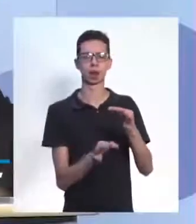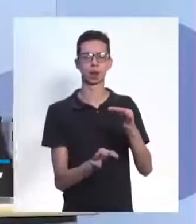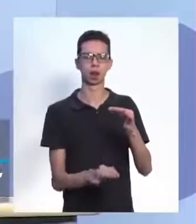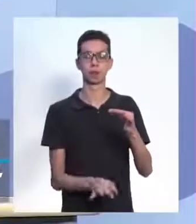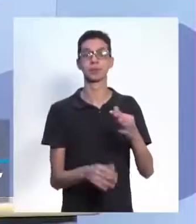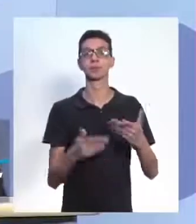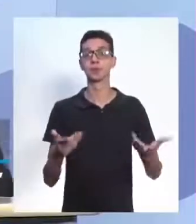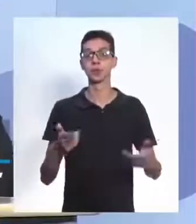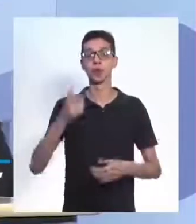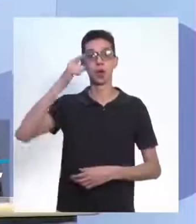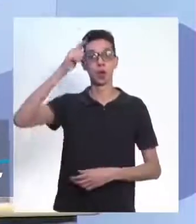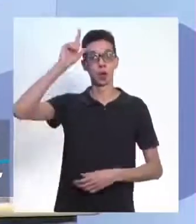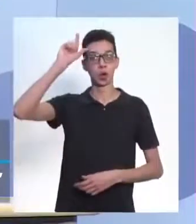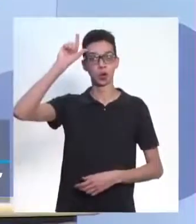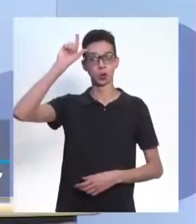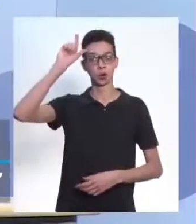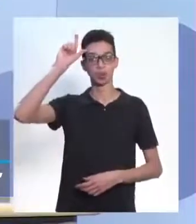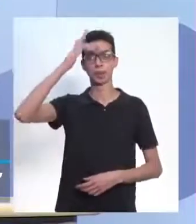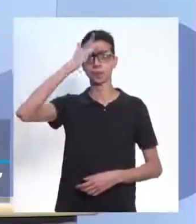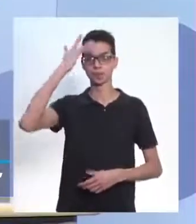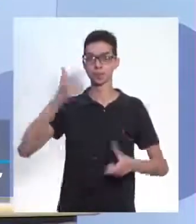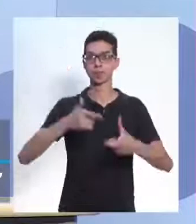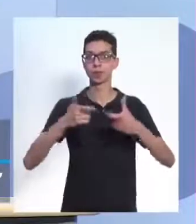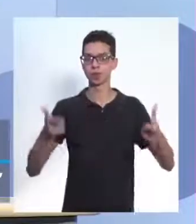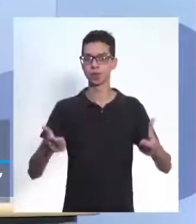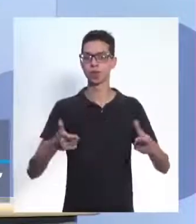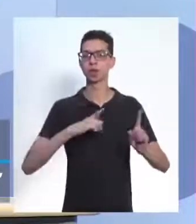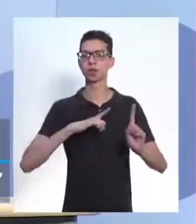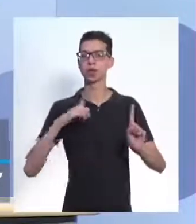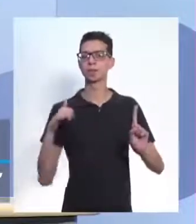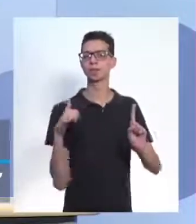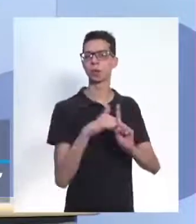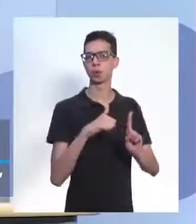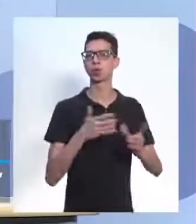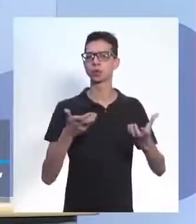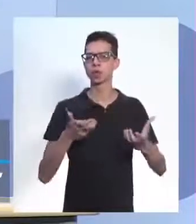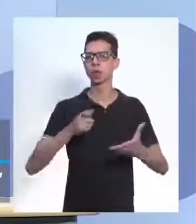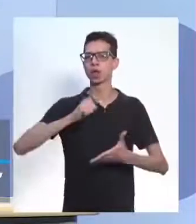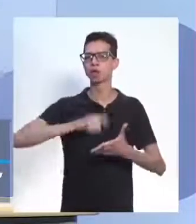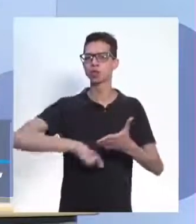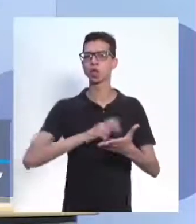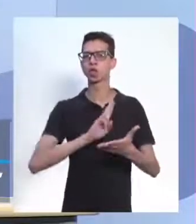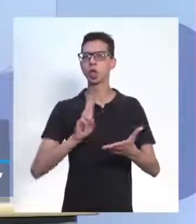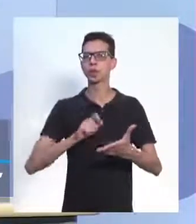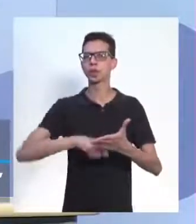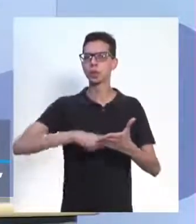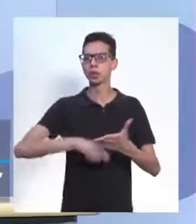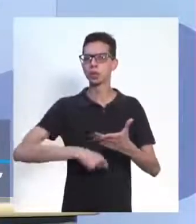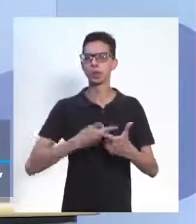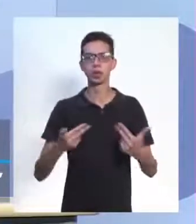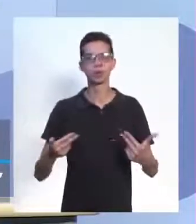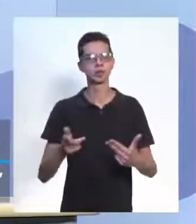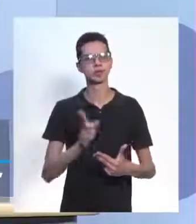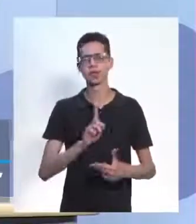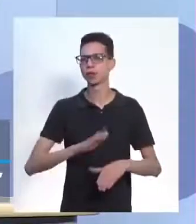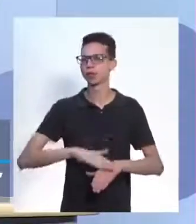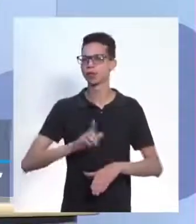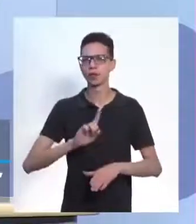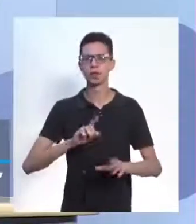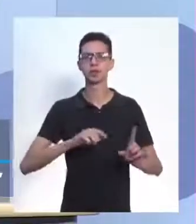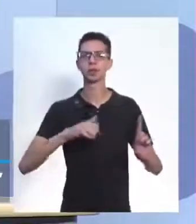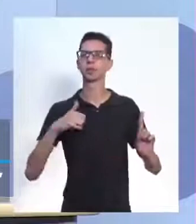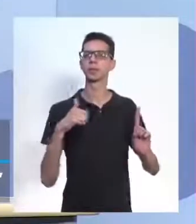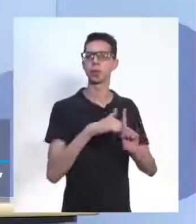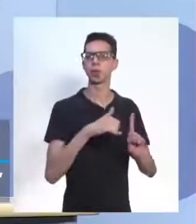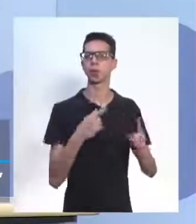o pessoal fez bullying com o Vinícius e aí estavam querendo fazer abaixo-assinado. Não façam, gente, não façam isso. Nem pratiquem bullying com o